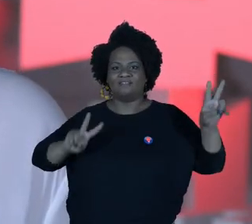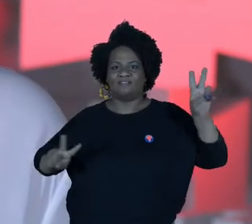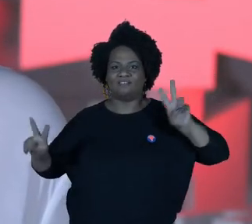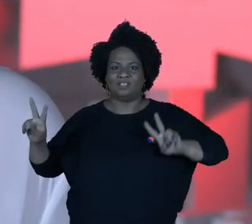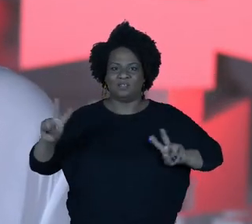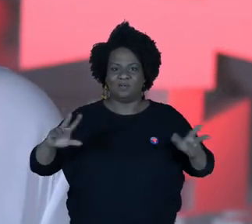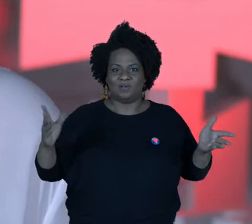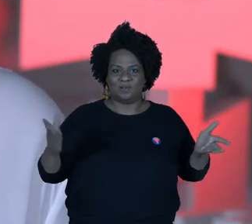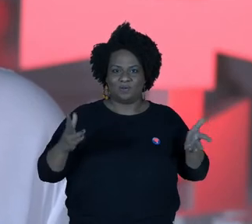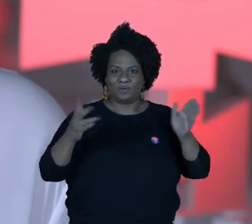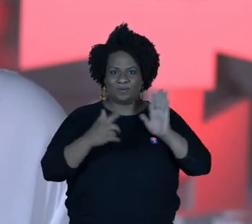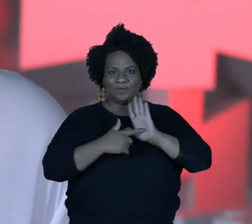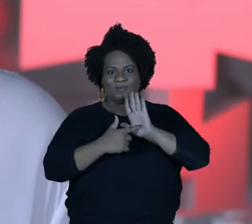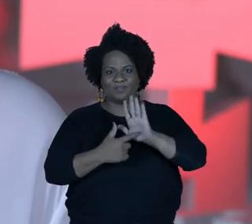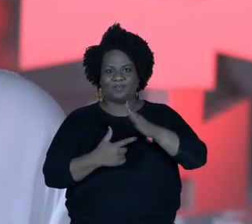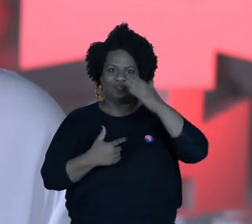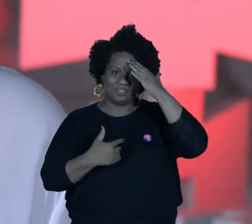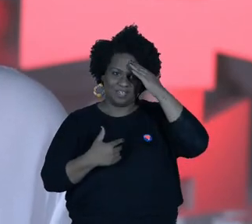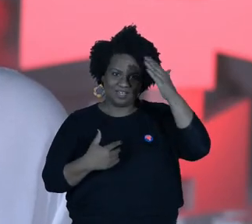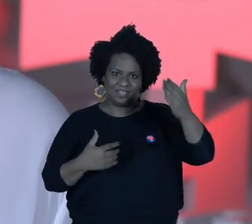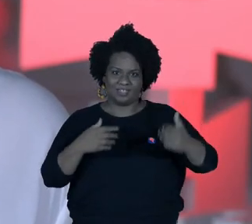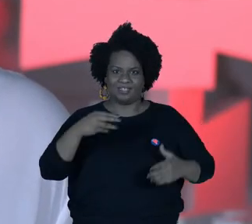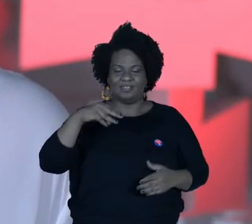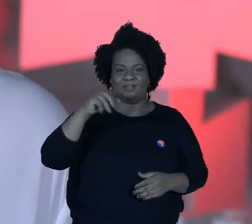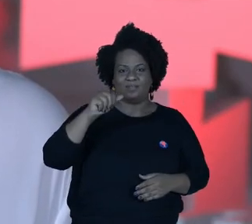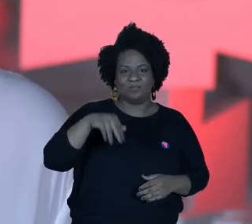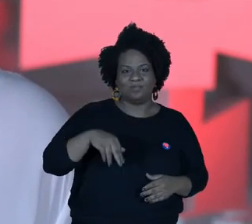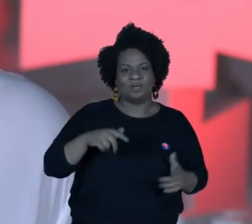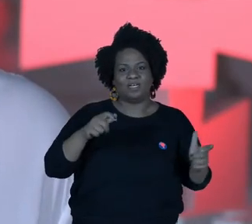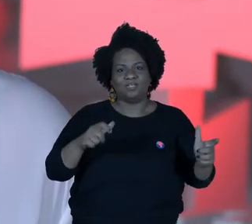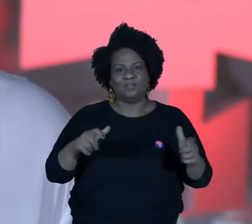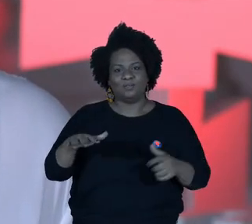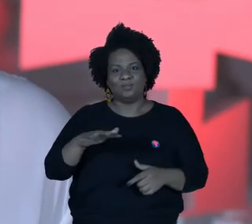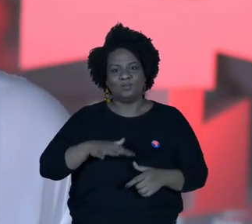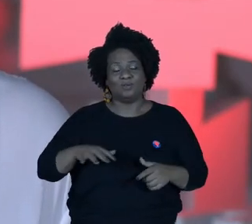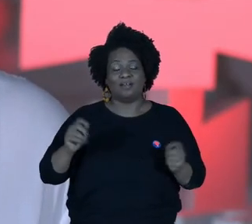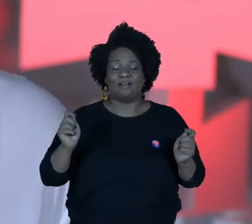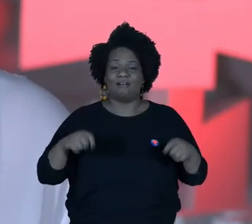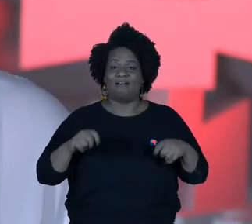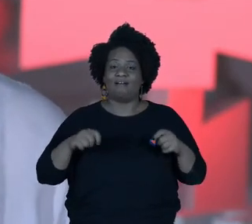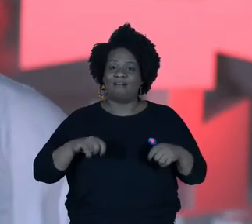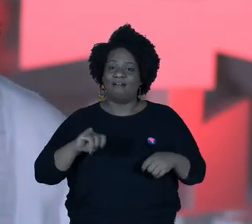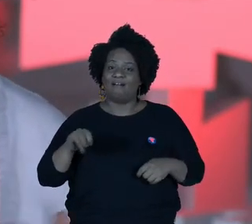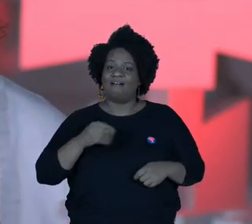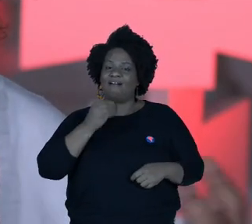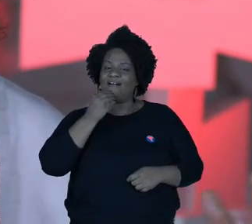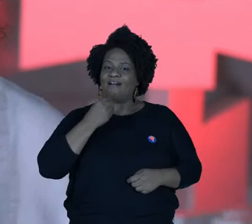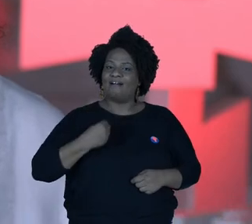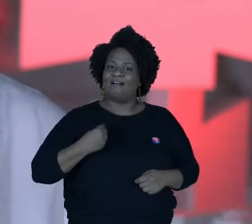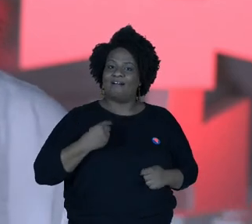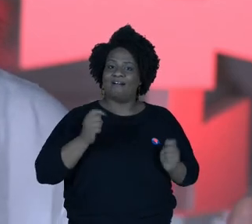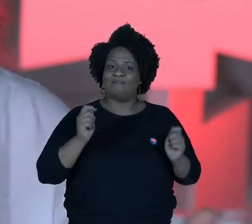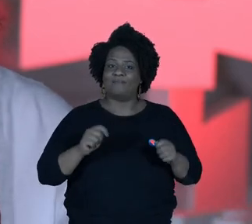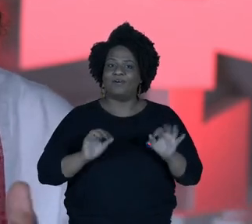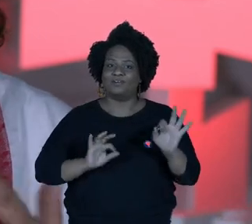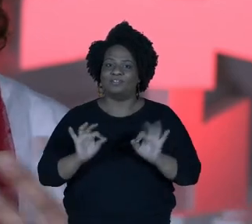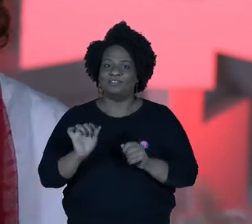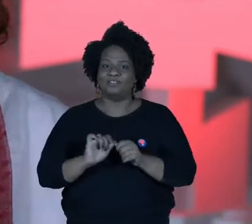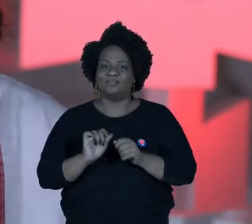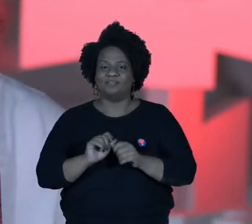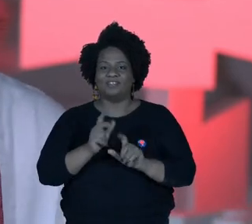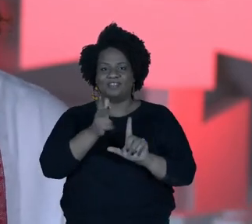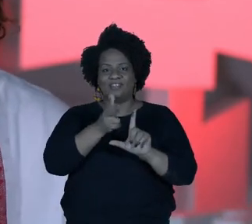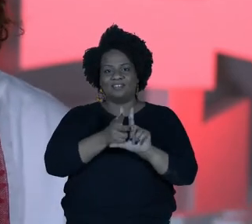apresentação. Agradecemos ao MAM, ao espaço e à possibilidade de montar aqui, né, esse